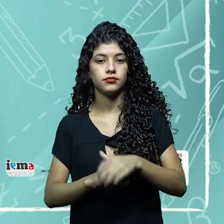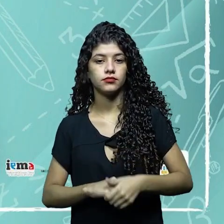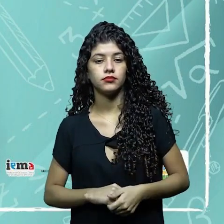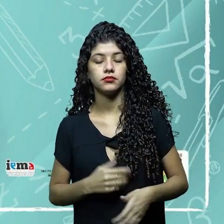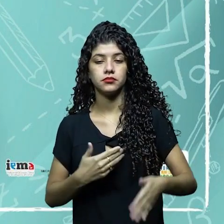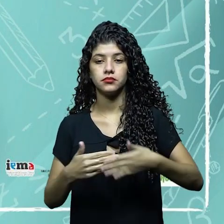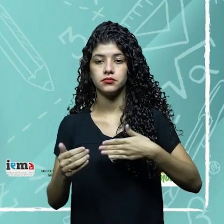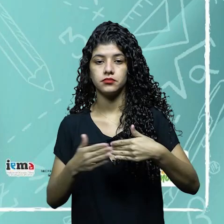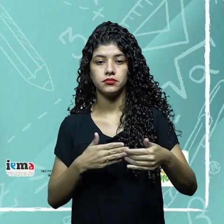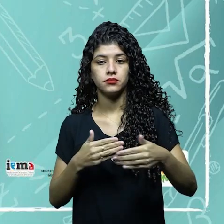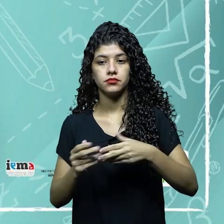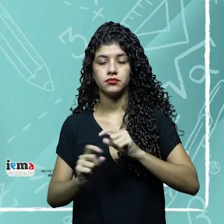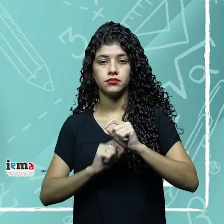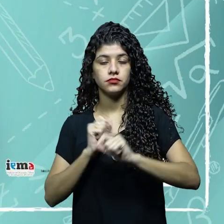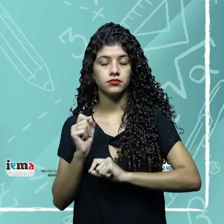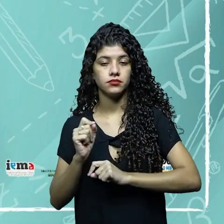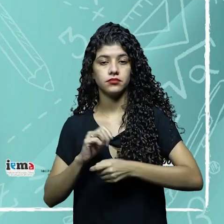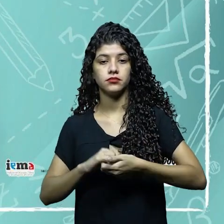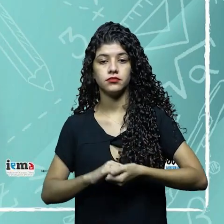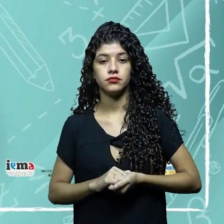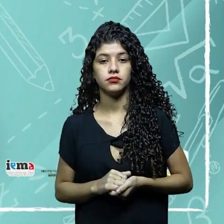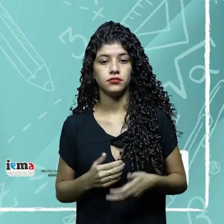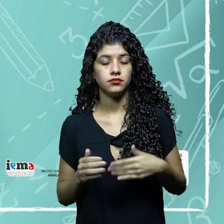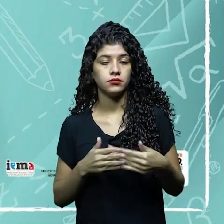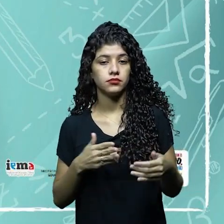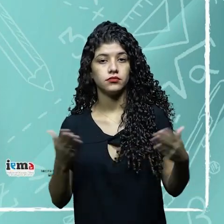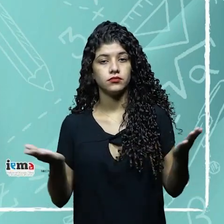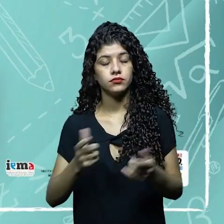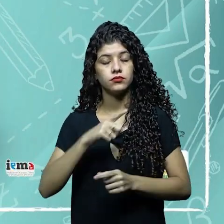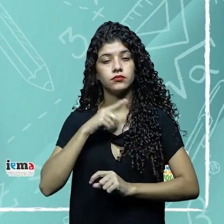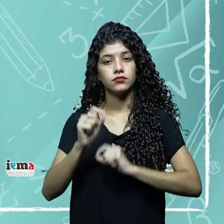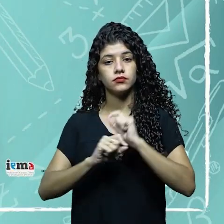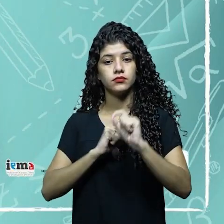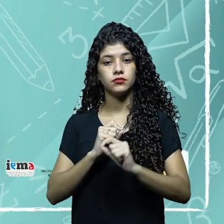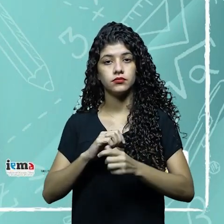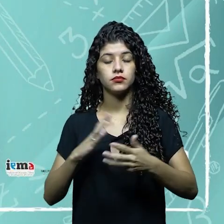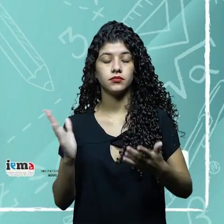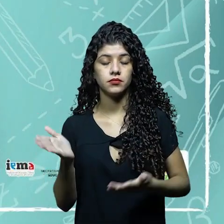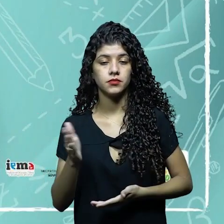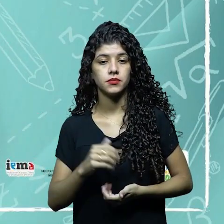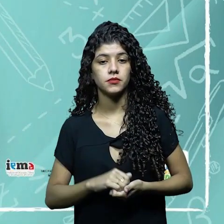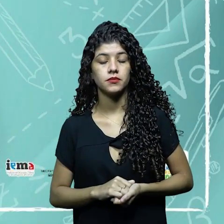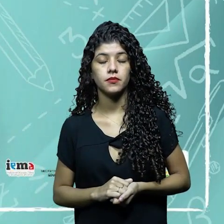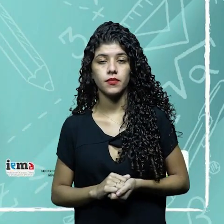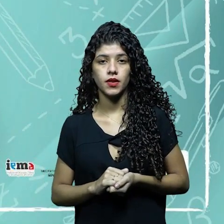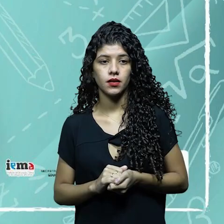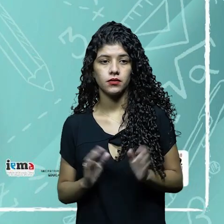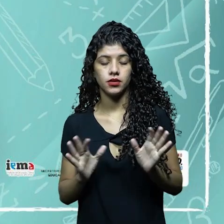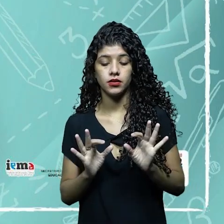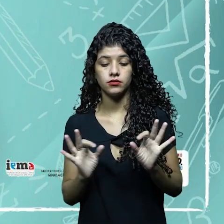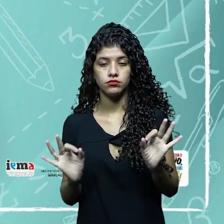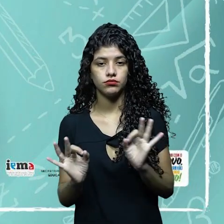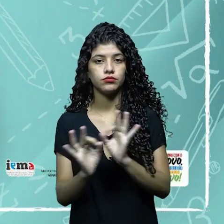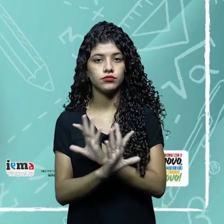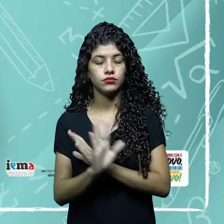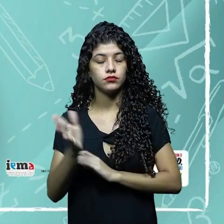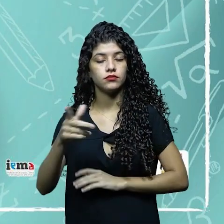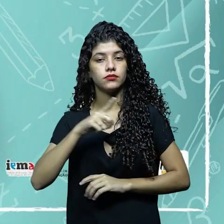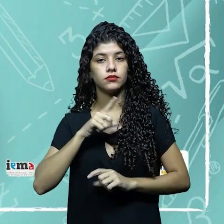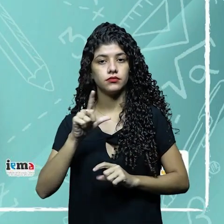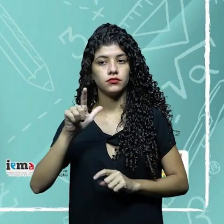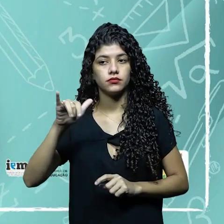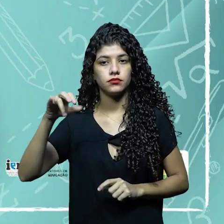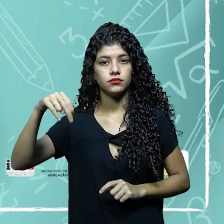para qualquer figura geométrica, qualquer coisa, eu já tenho algumas de figuras geométricas já prontas, né? Mas a linha